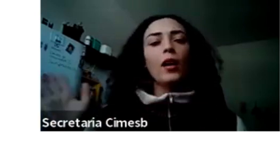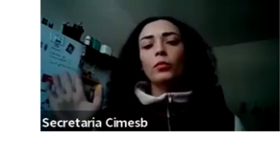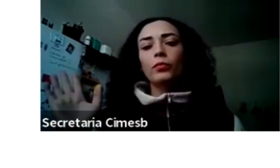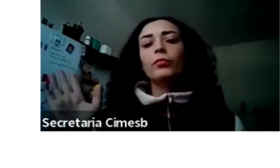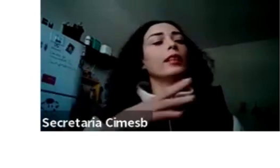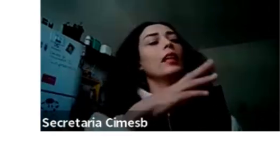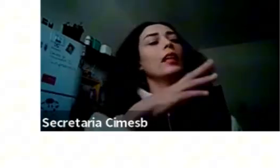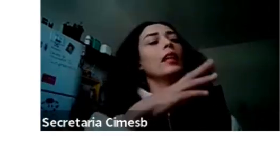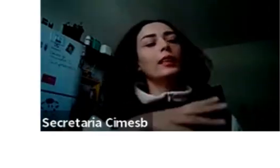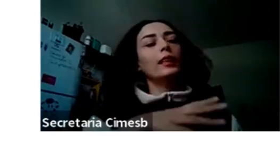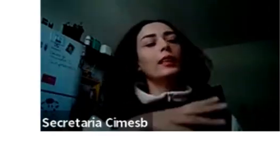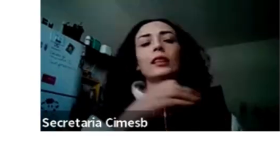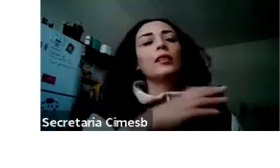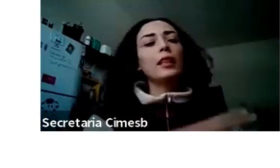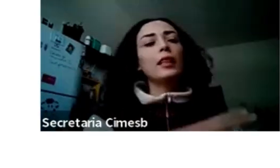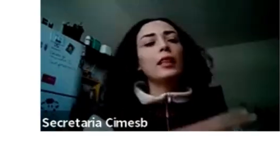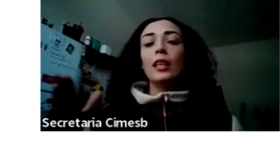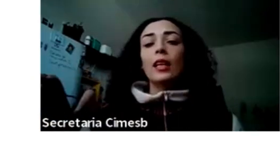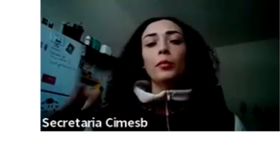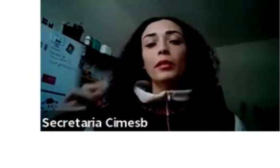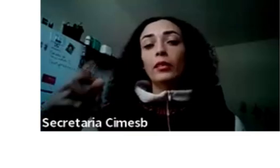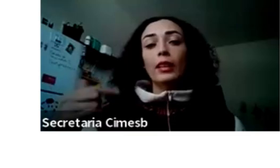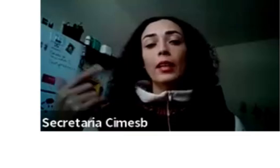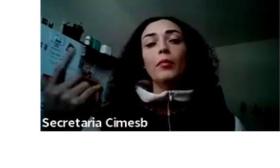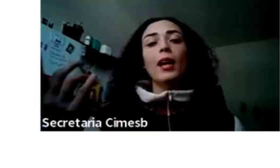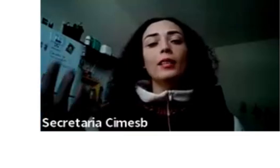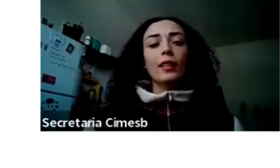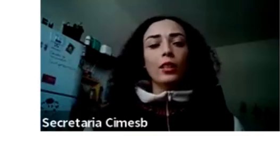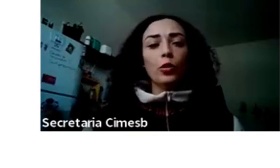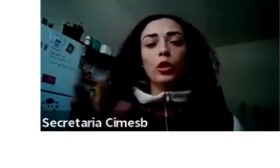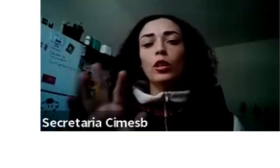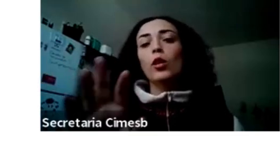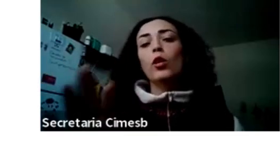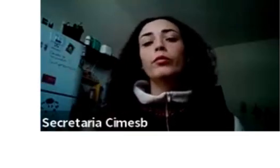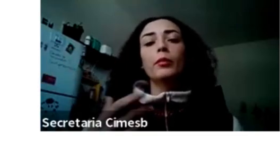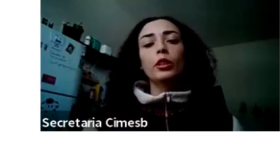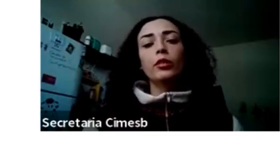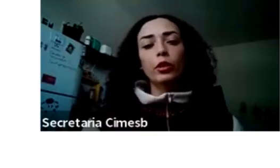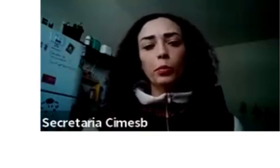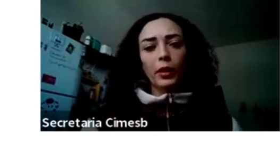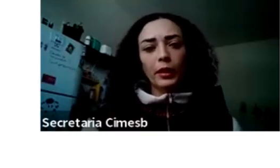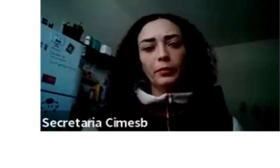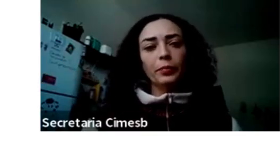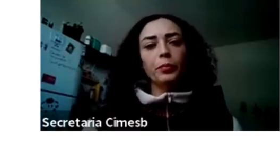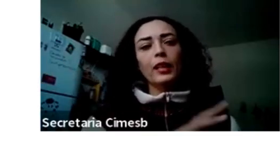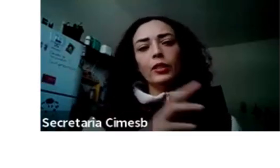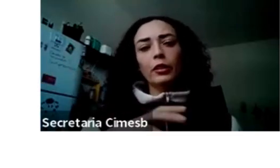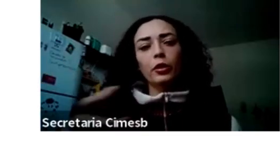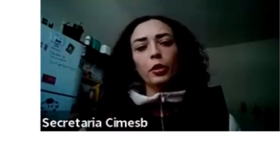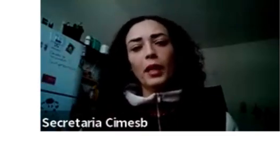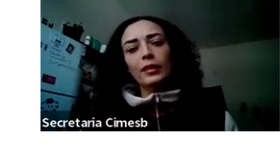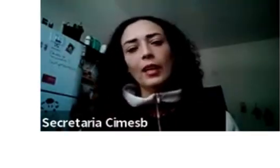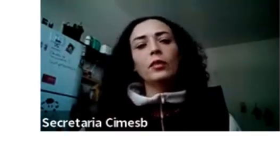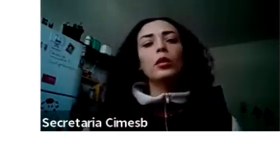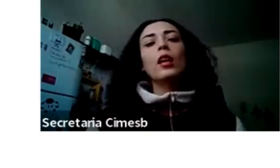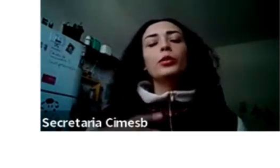é normal? Tem ali a interpretação de Libras, é normal, então ninguém mais questiona ou vira motivo de bullying, porque já